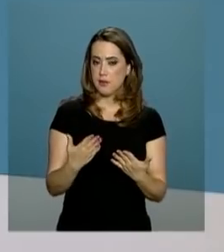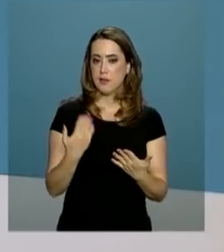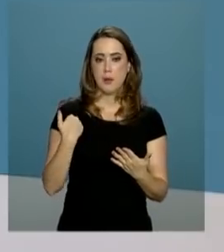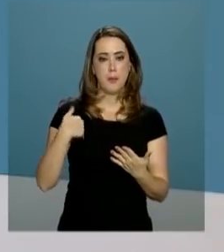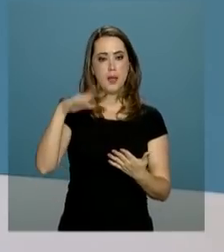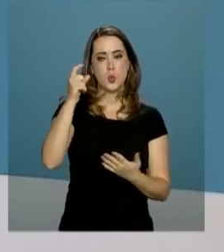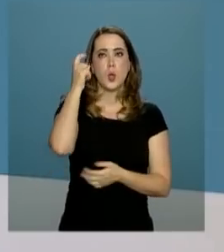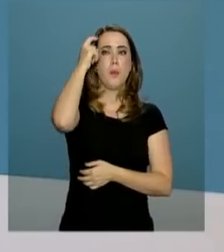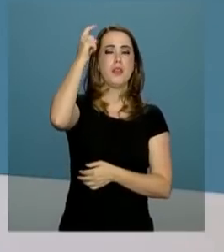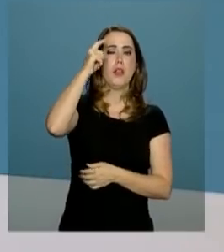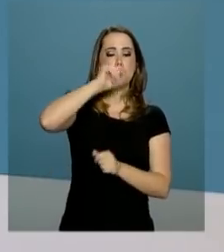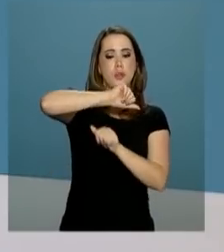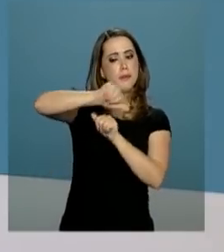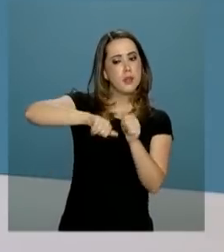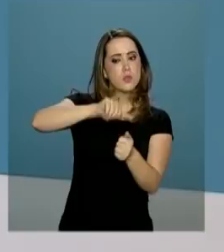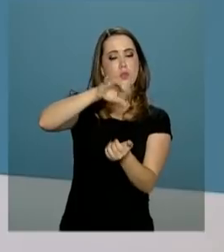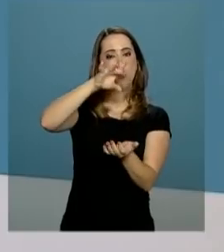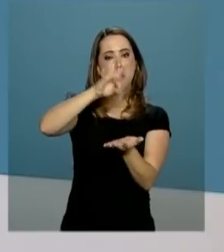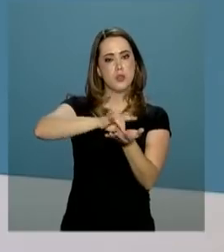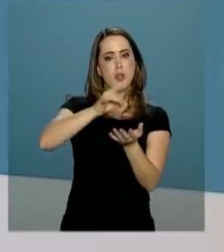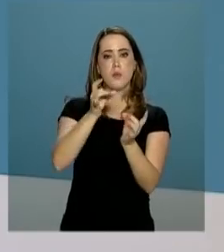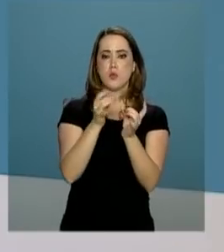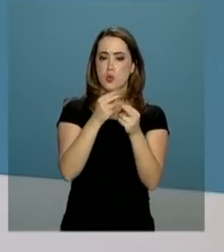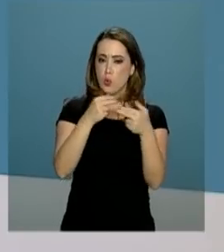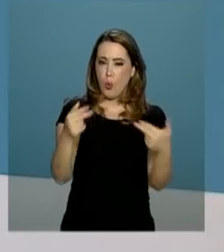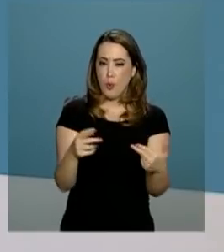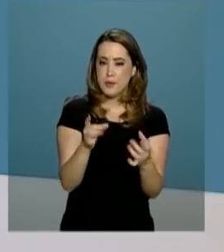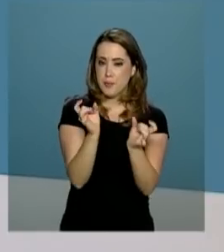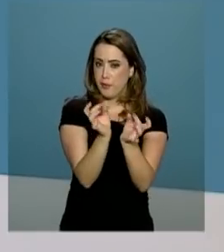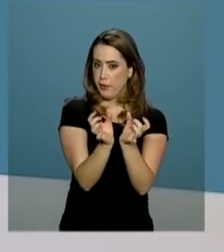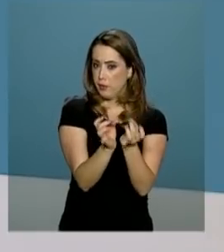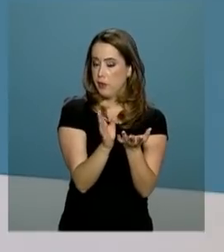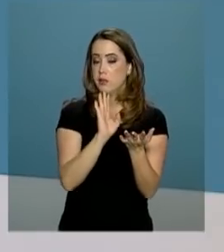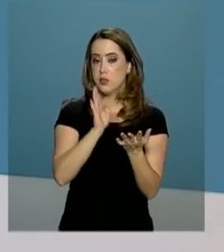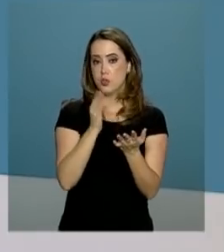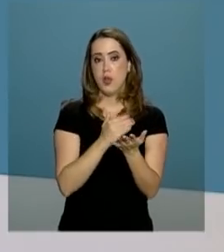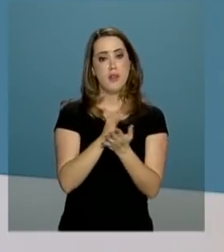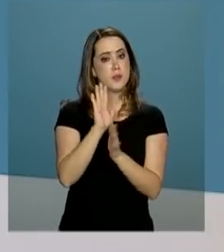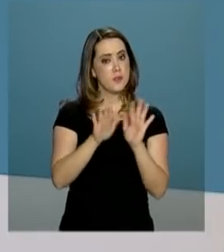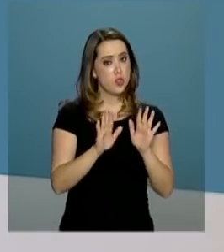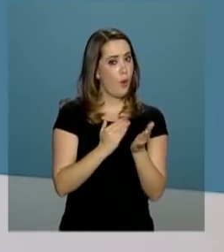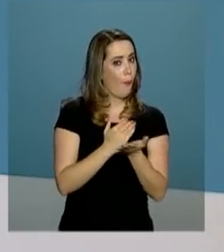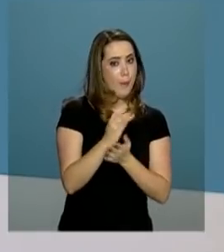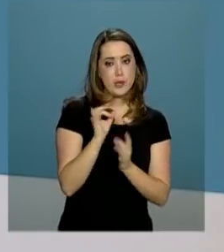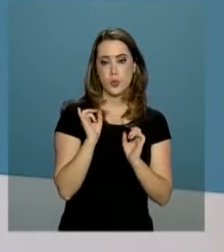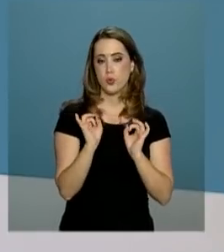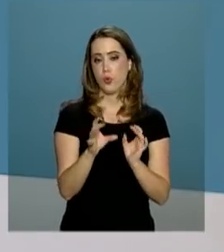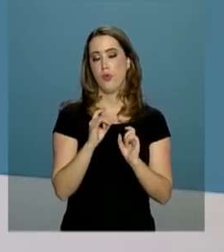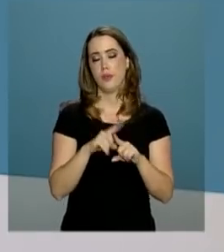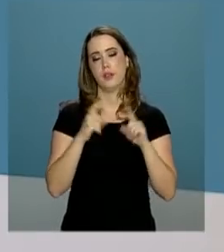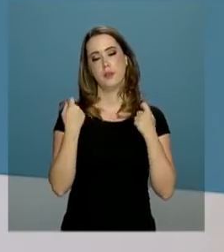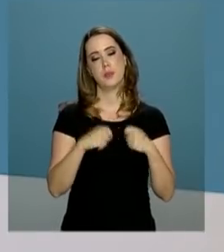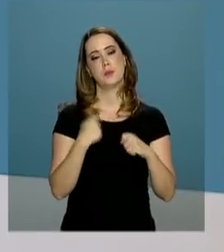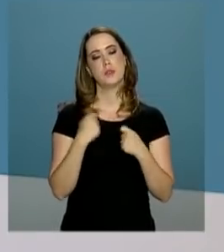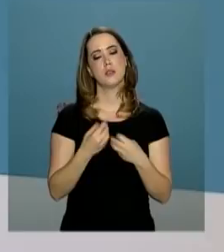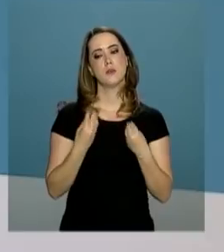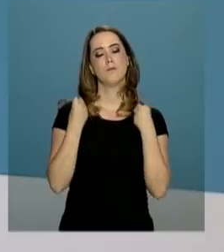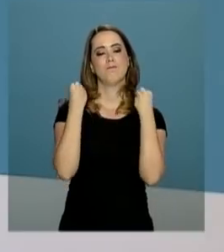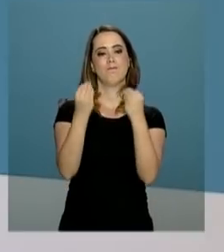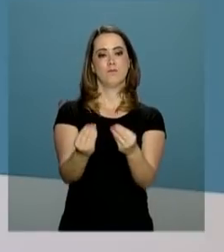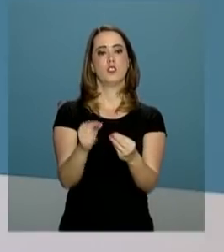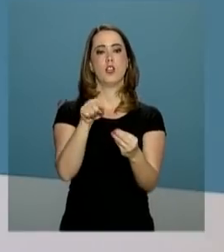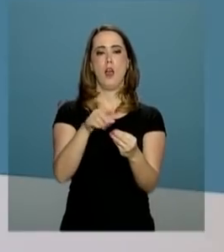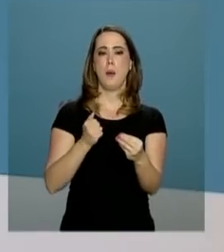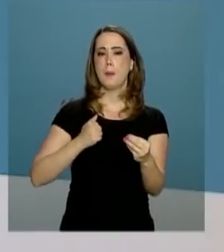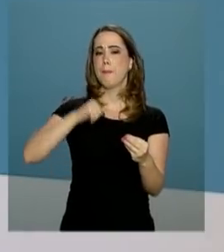além de uma ideia, que são produtos que já estão em fase de protótipo, ou que muitas vezes até já estão no mercado, mas que você precisa aumentar